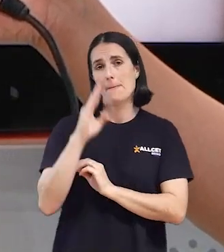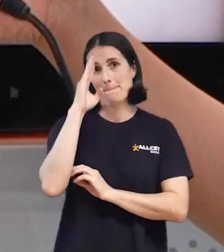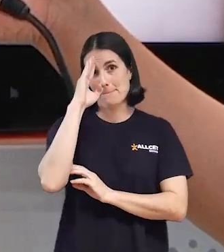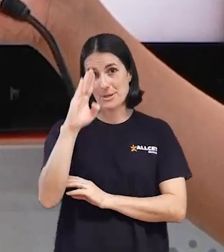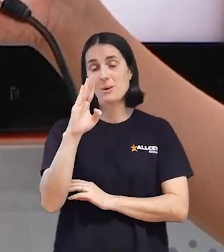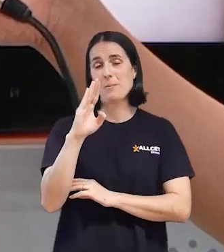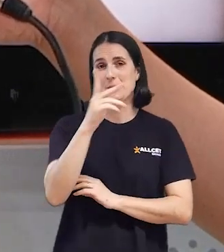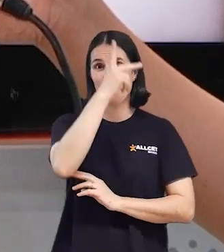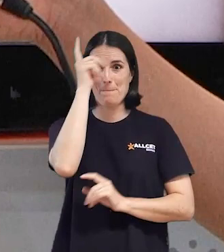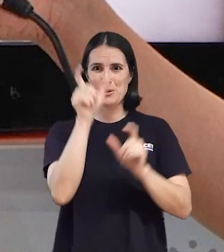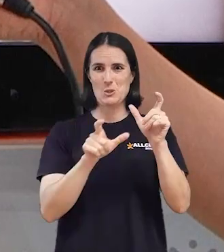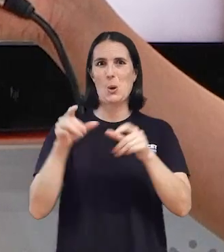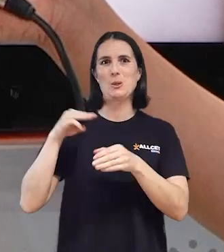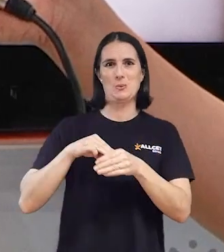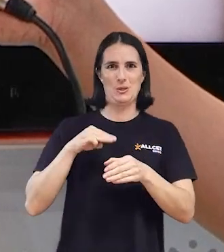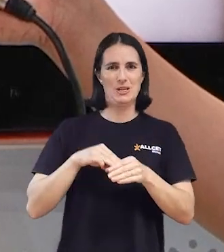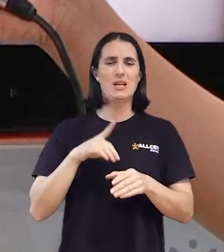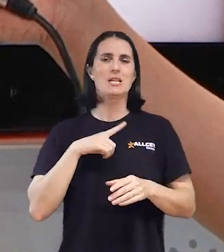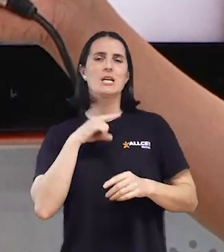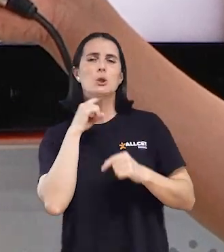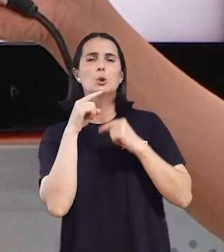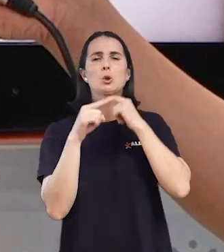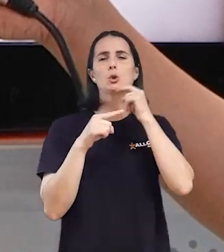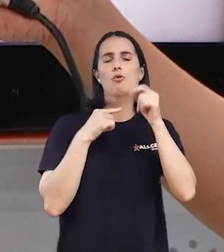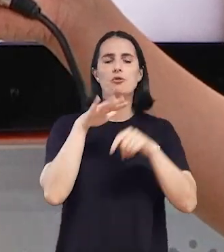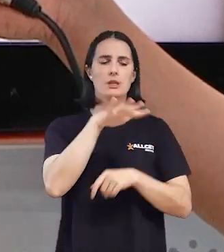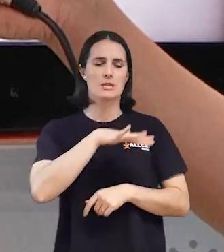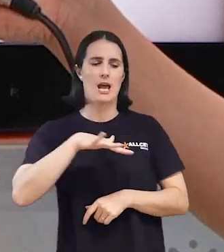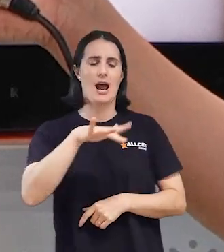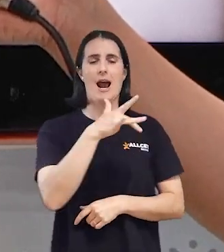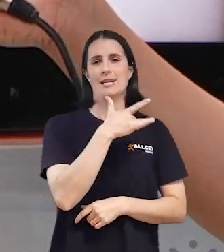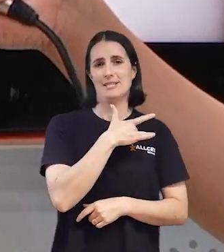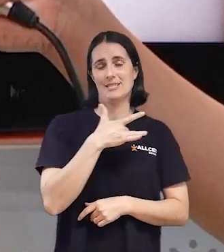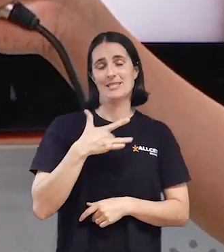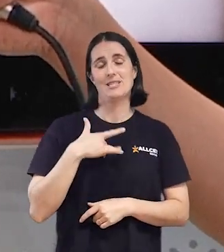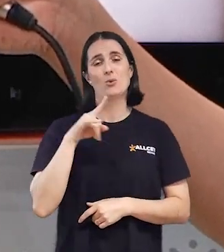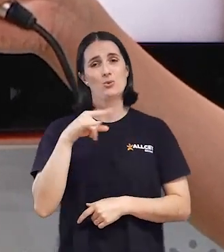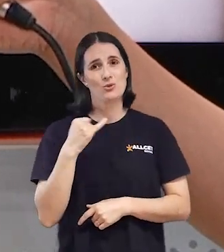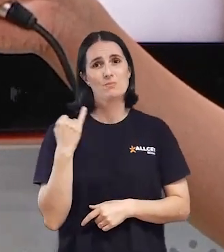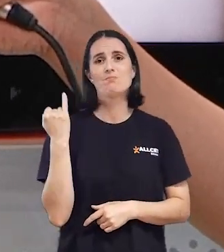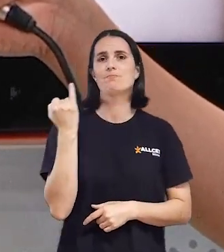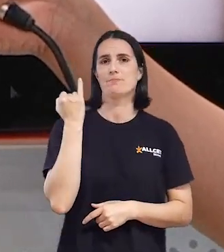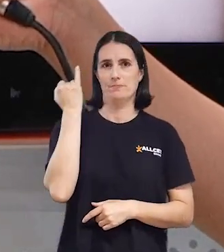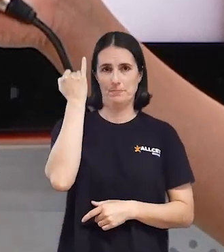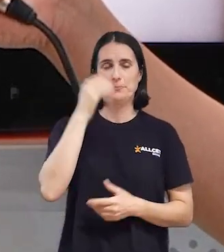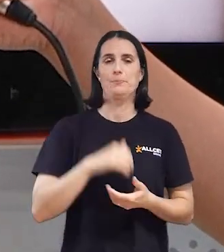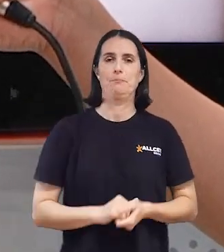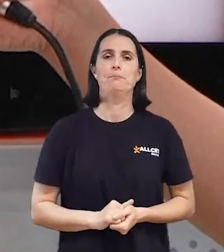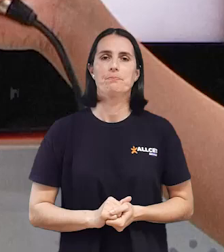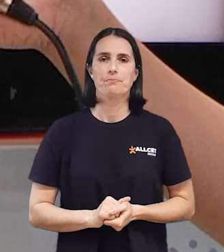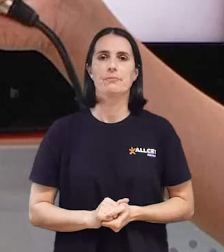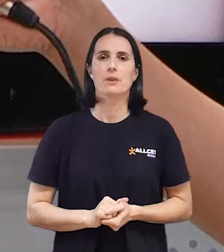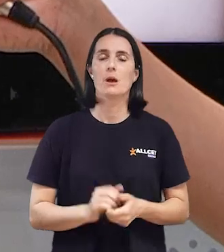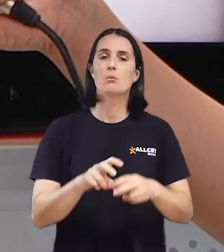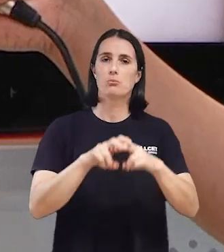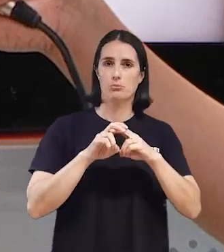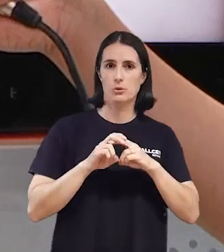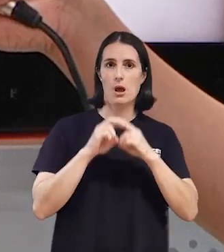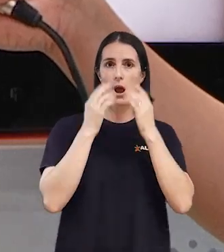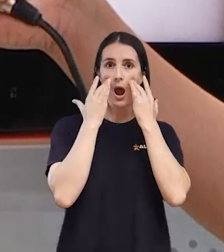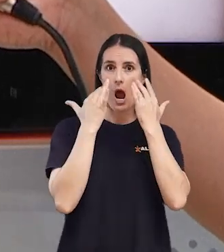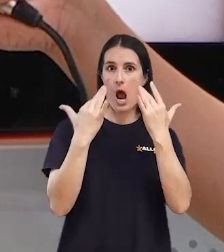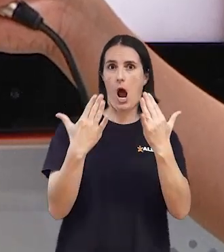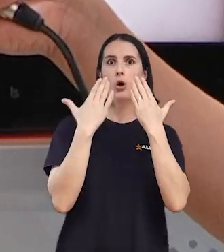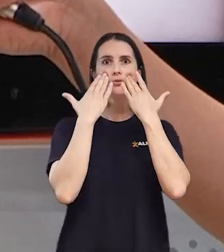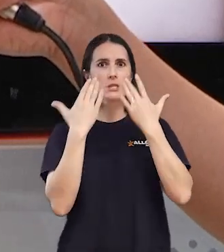munícipes que tem as dúvidas num setor que é um dos mais sensíveis e visíveis do nosso município que é a questão